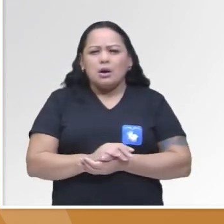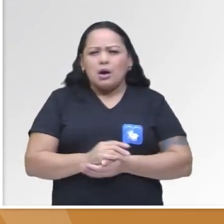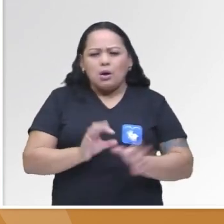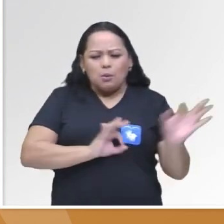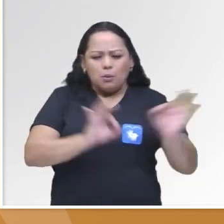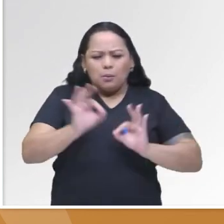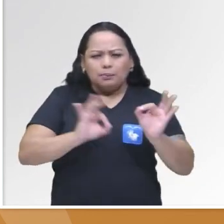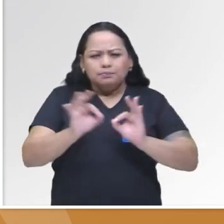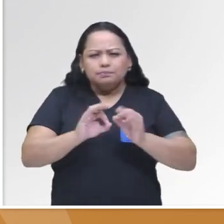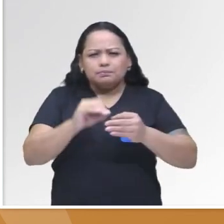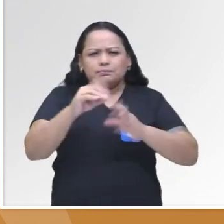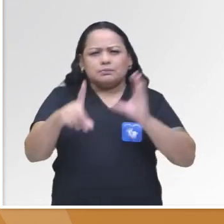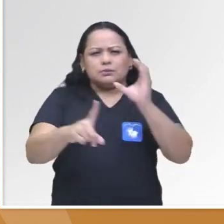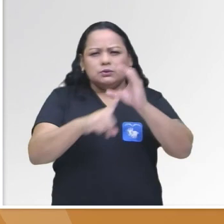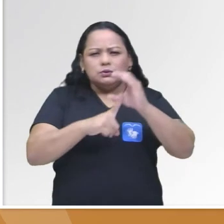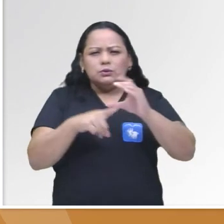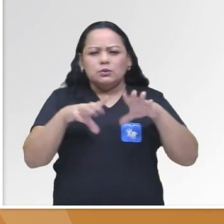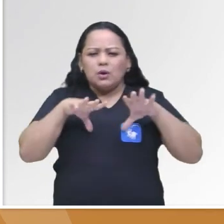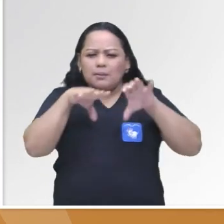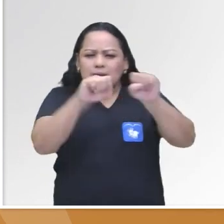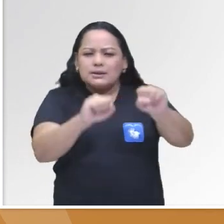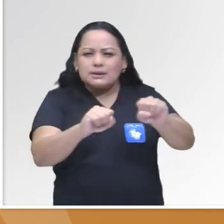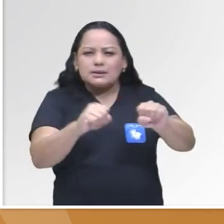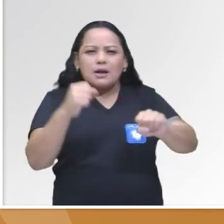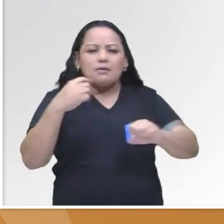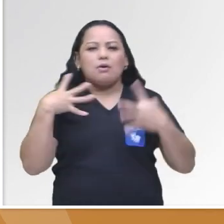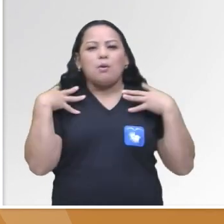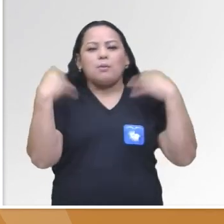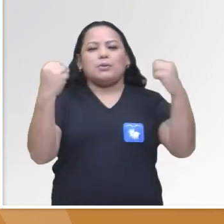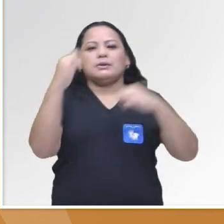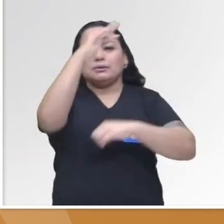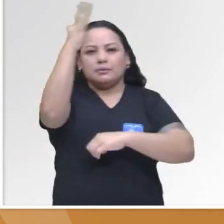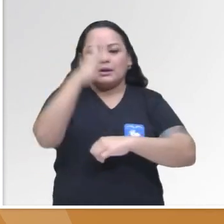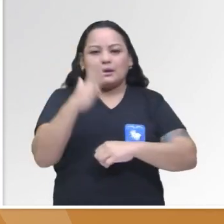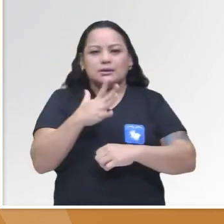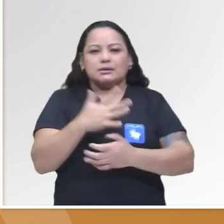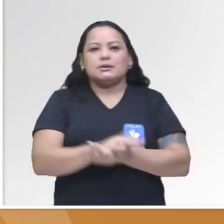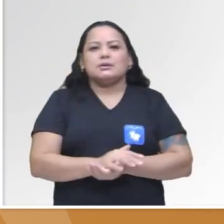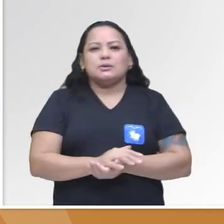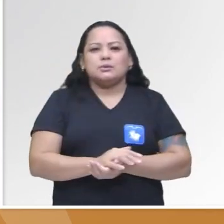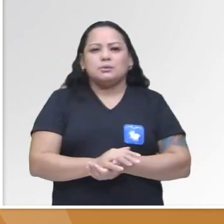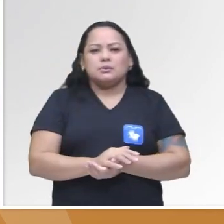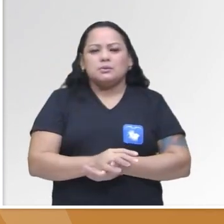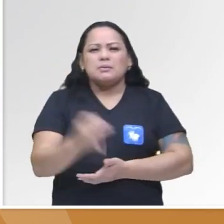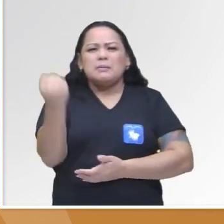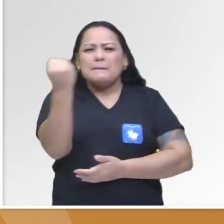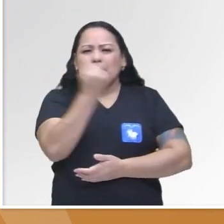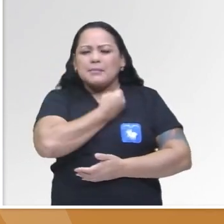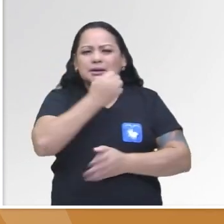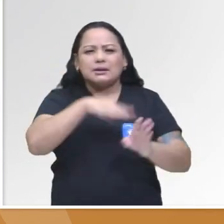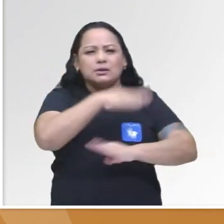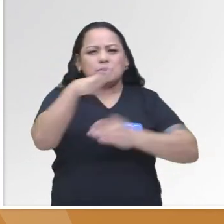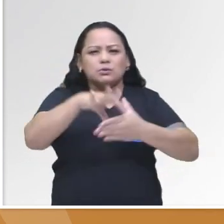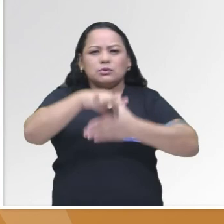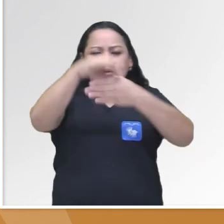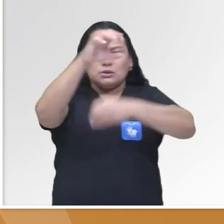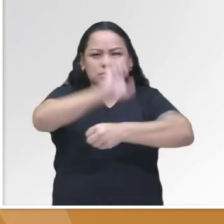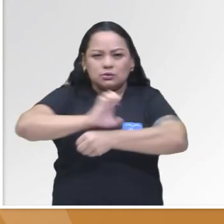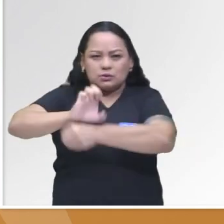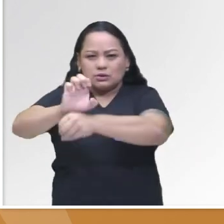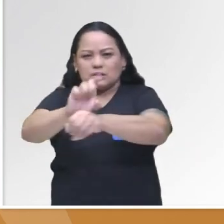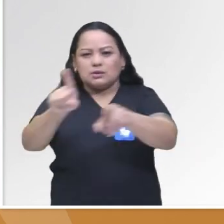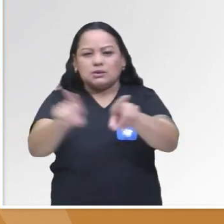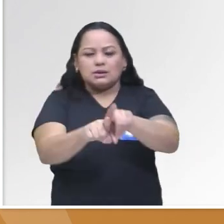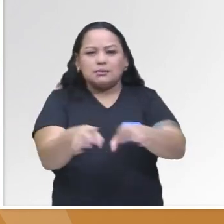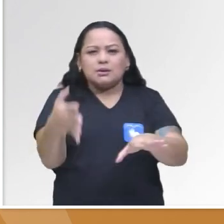que ameaçava tomar o poder no Brasil, assassinar as chefias militares, as chefias de Estado e instalar